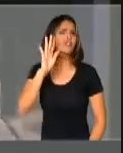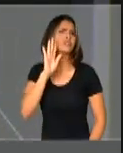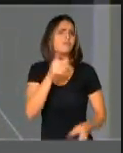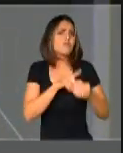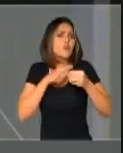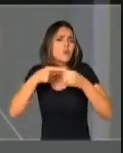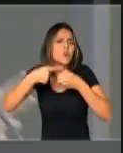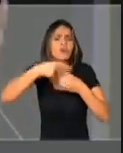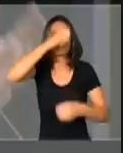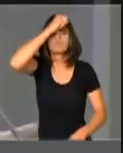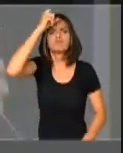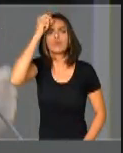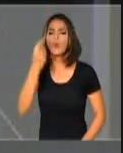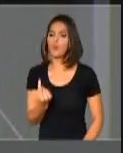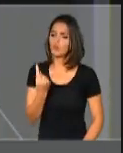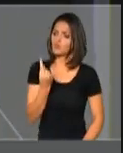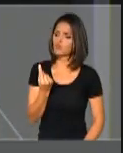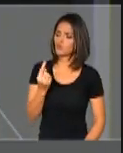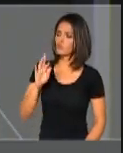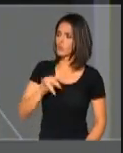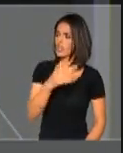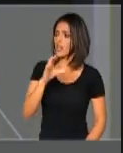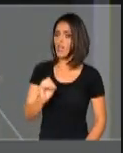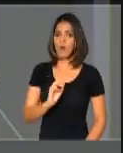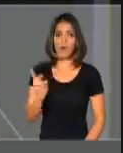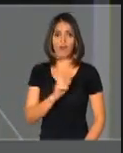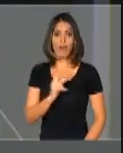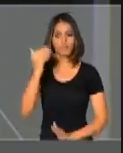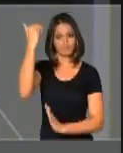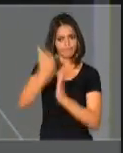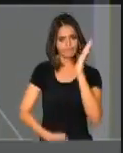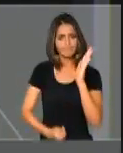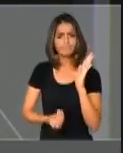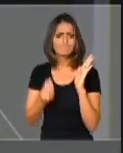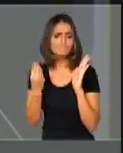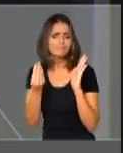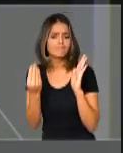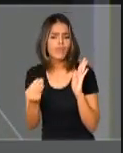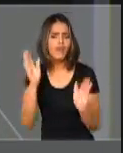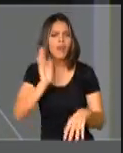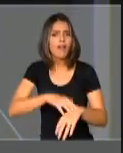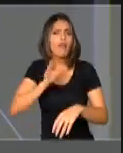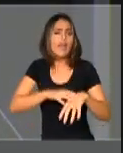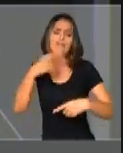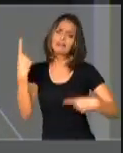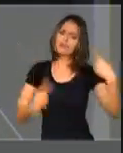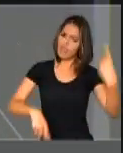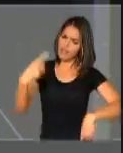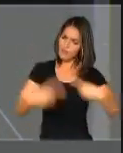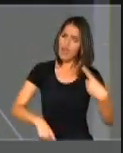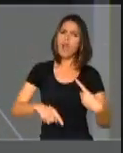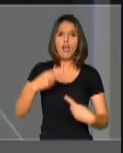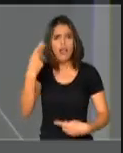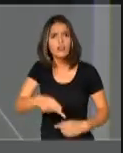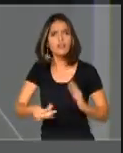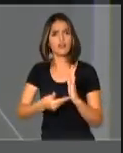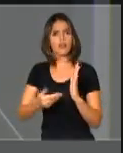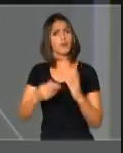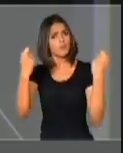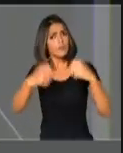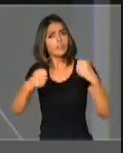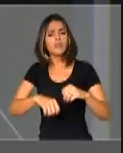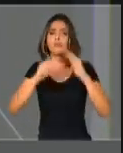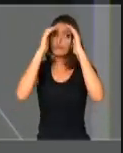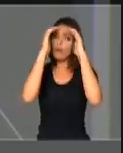esses municípios ficarão com 1 trilhão de reais a menos. Portanto, esse é o debate que tem que ser enfrentado por esta